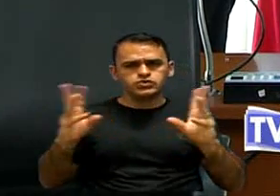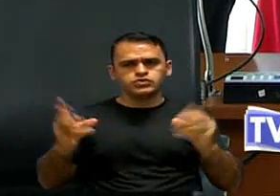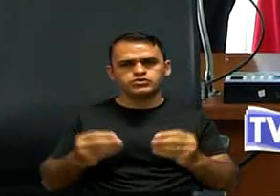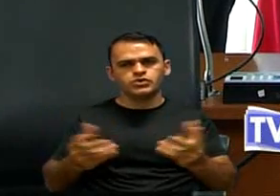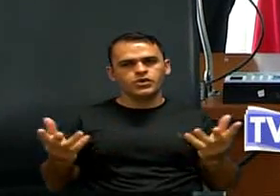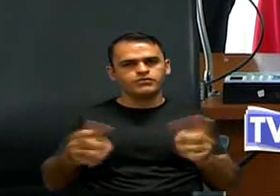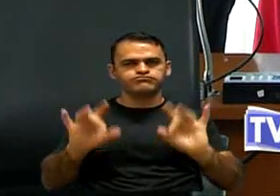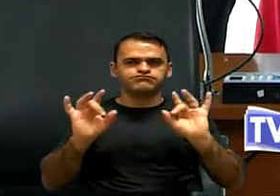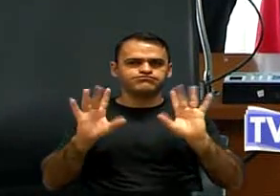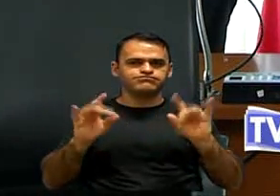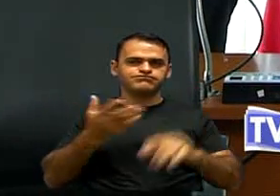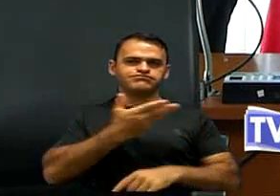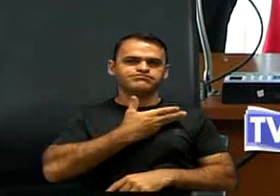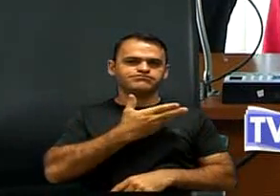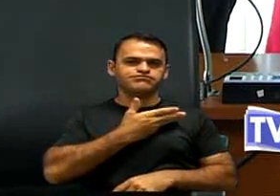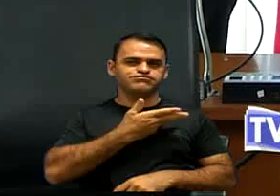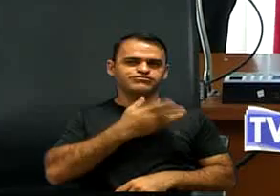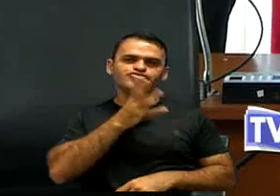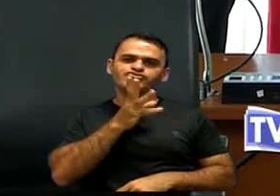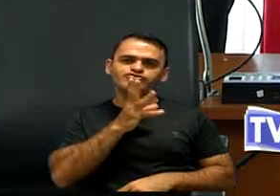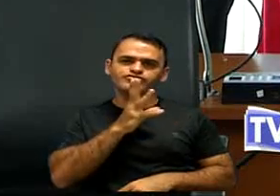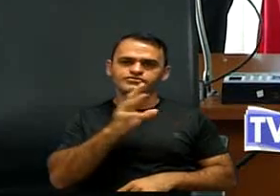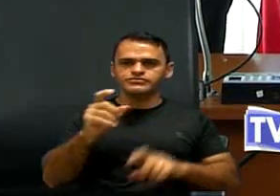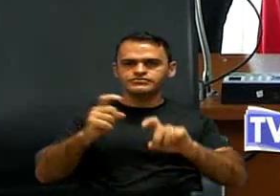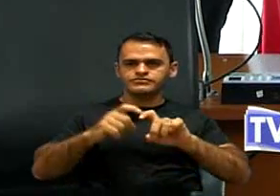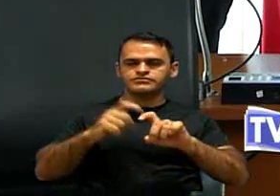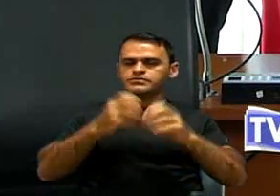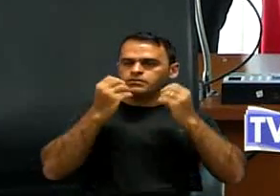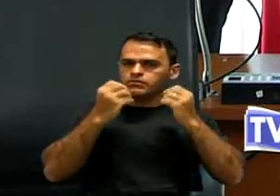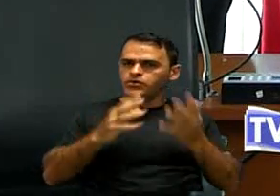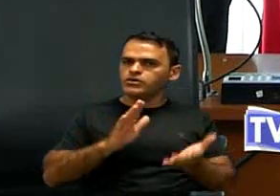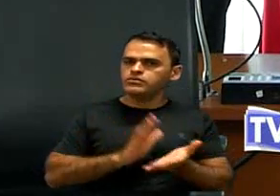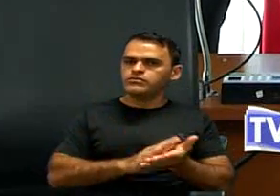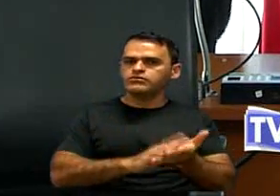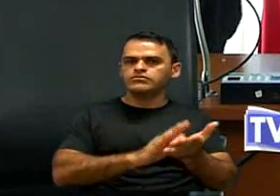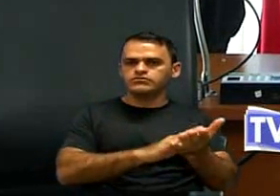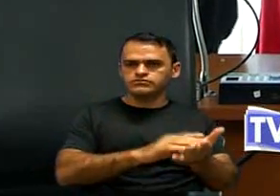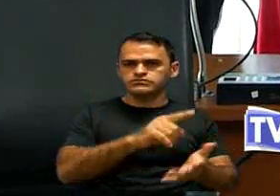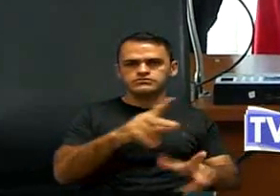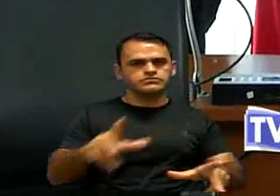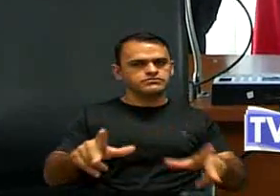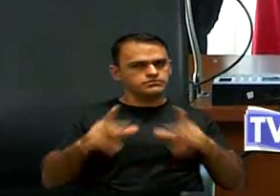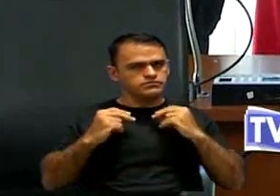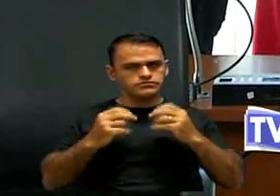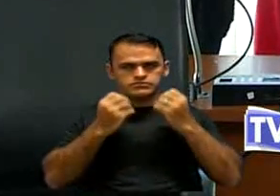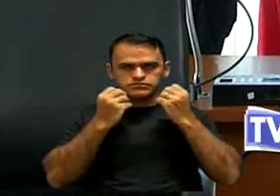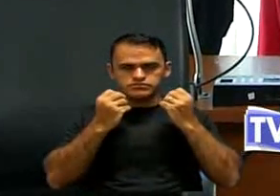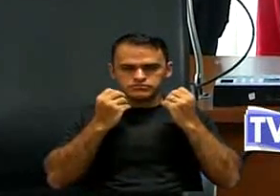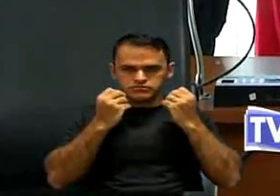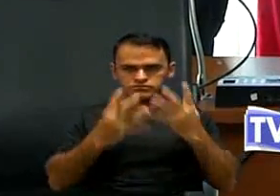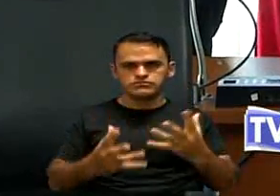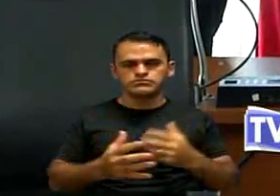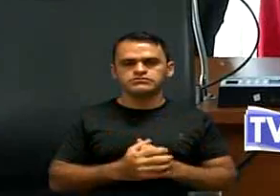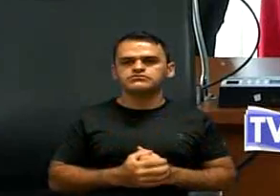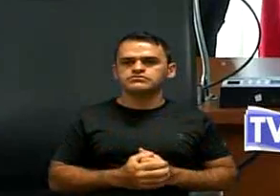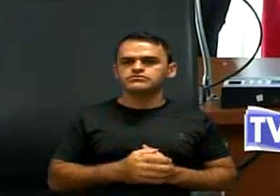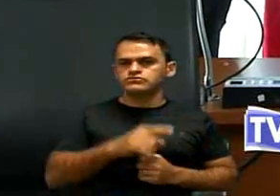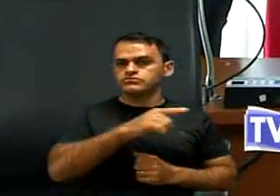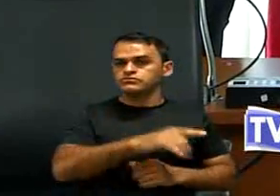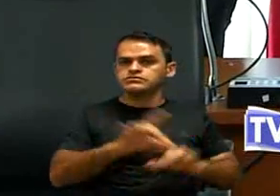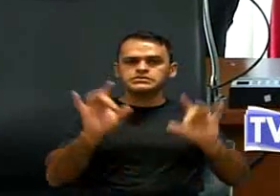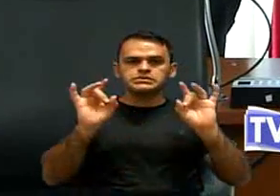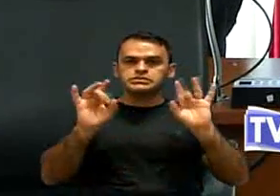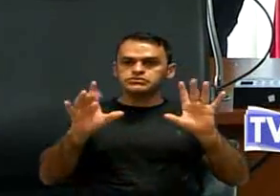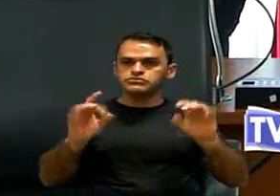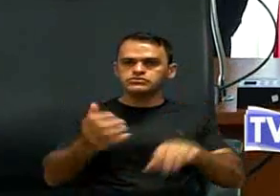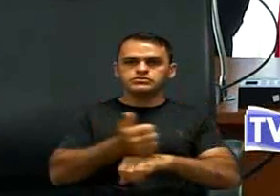hoje os amigos nossos conhecidos médicos e médicas. Parabéns, doutor Hélio, merecido. O senhor honra e dignifica a sua